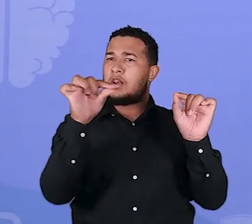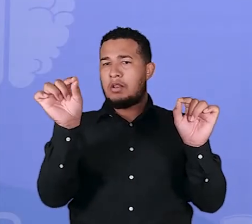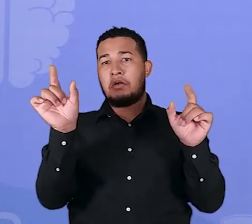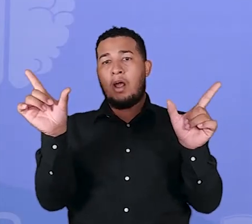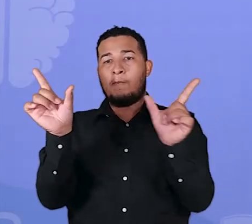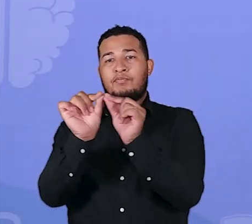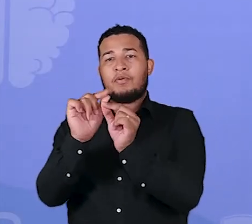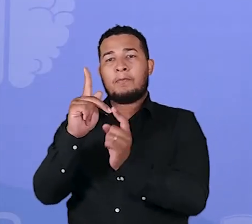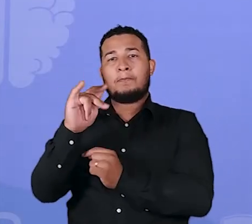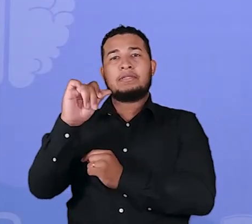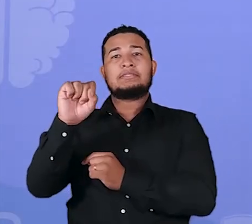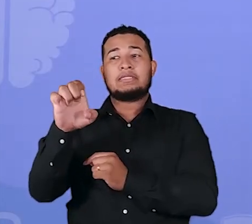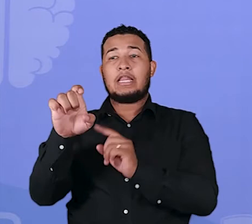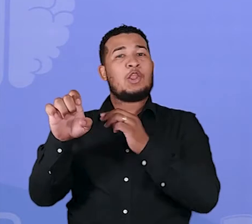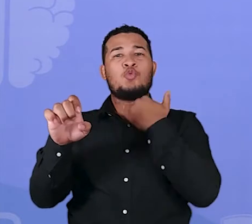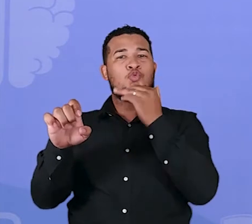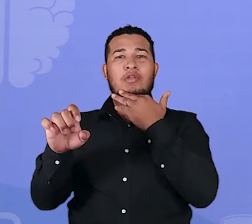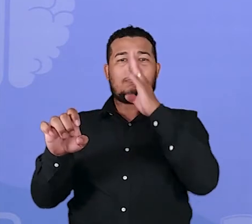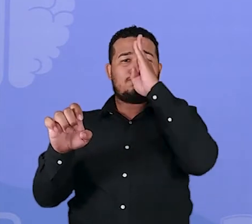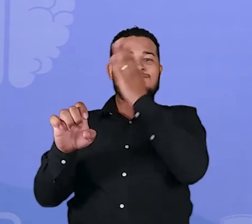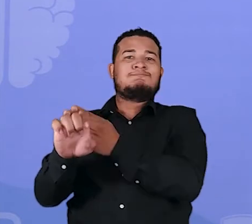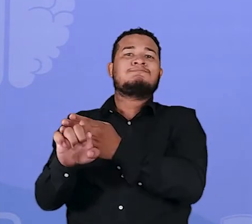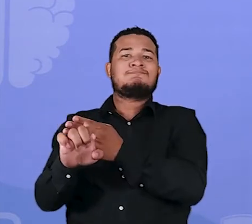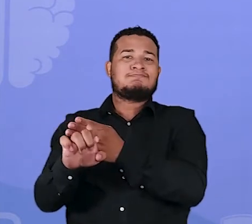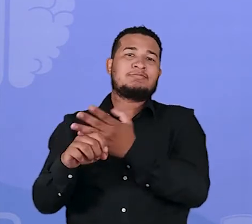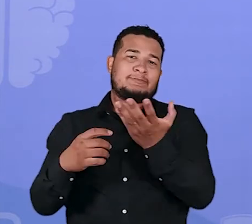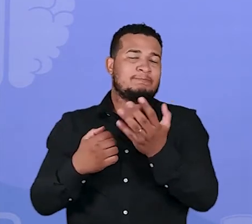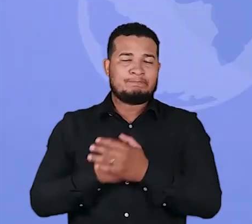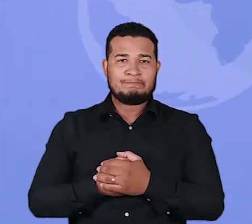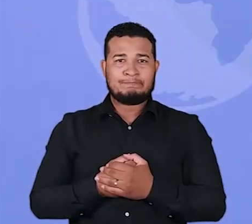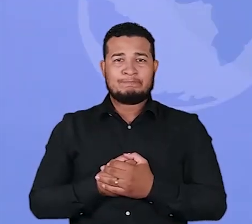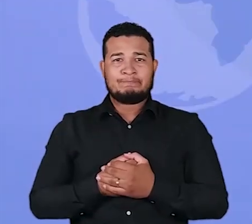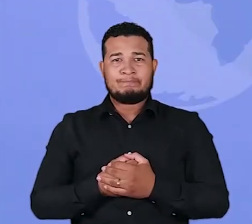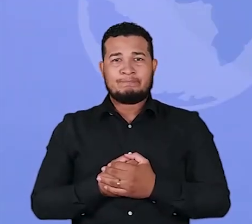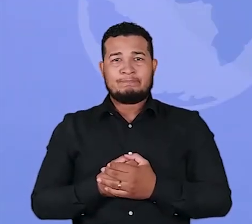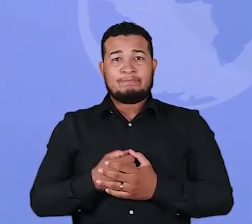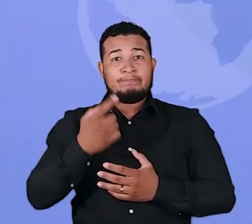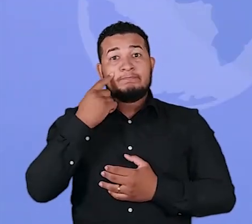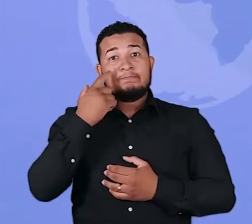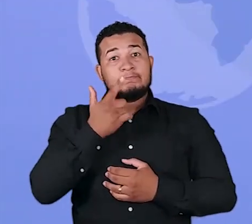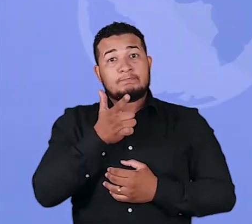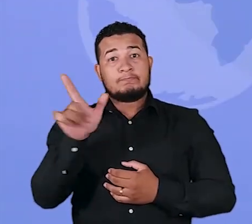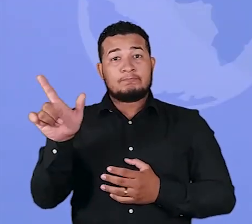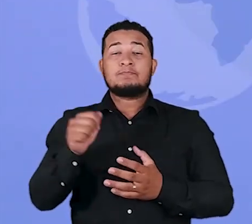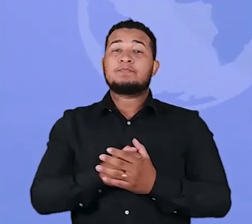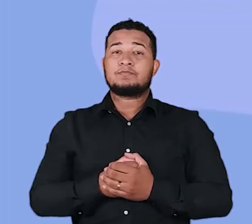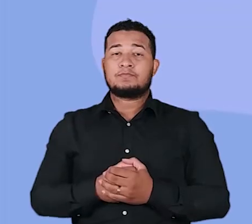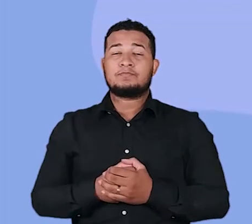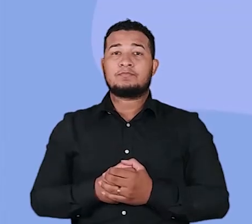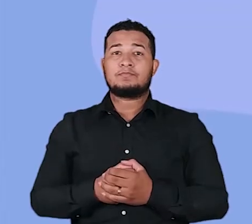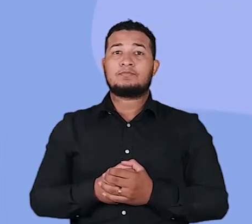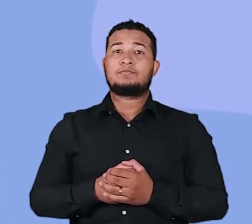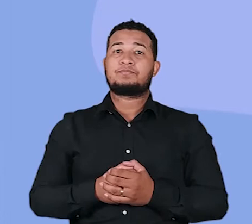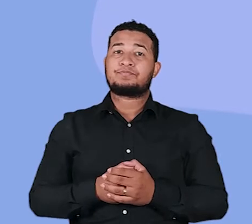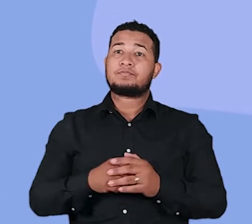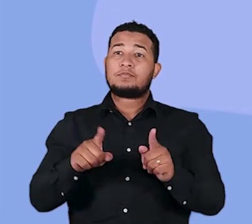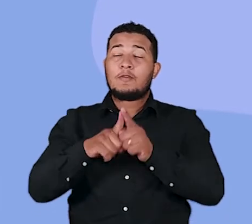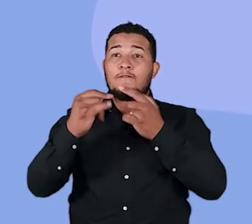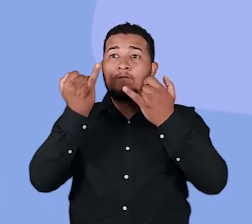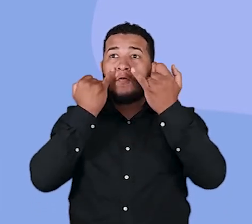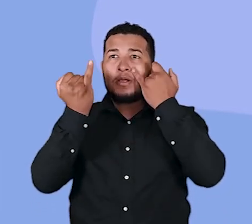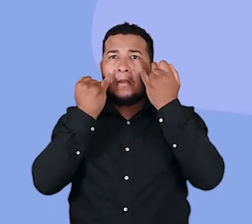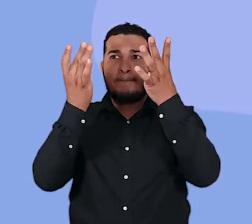quer dizer. Você não pode jogar uma sigla assim no ar, ok? Vamos para o próximo aí. Riqueza